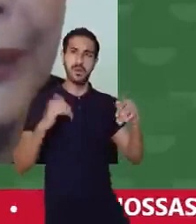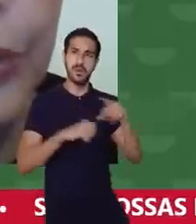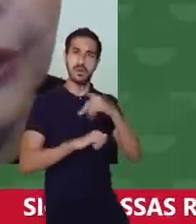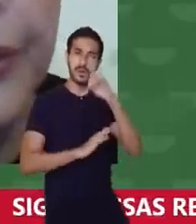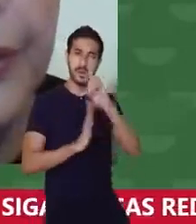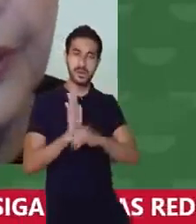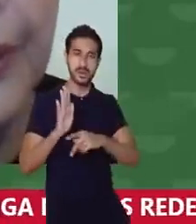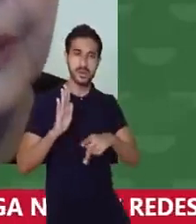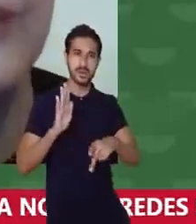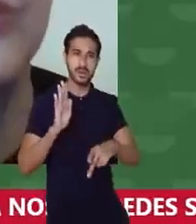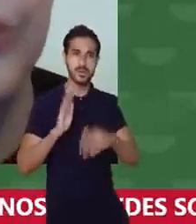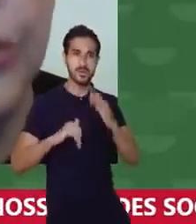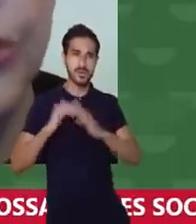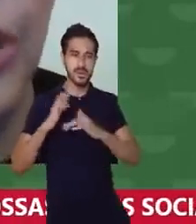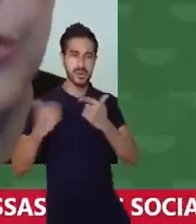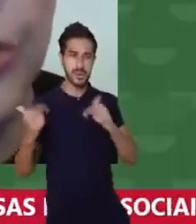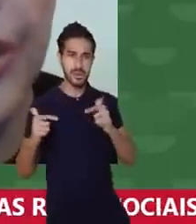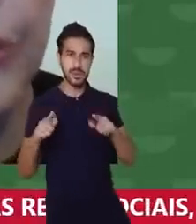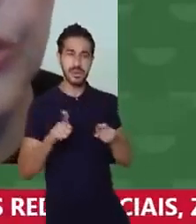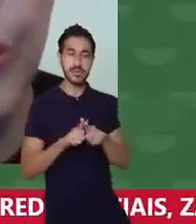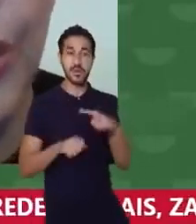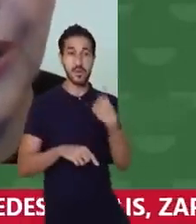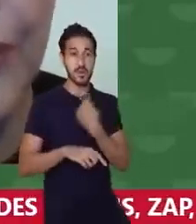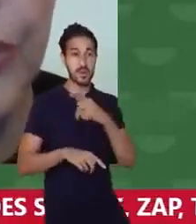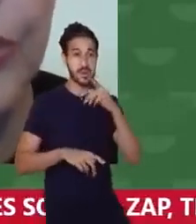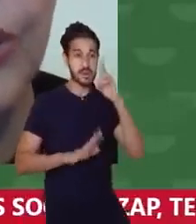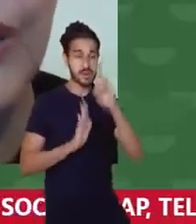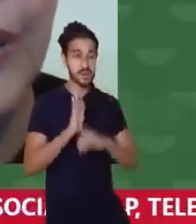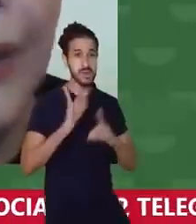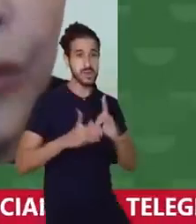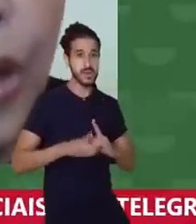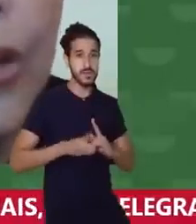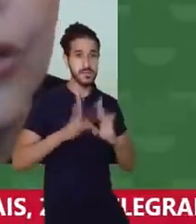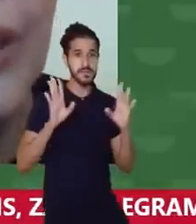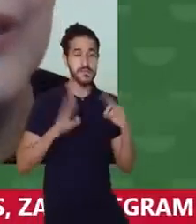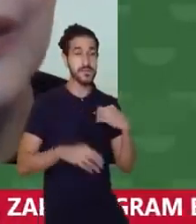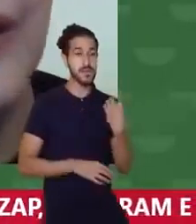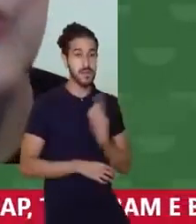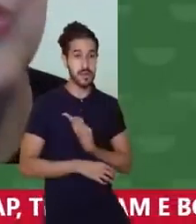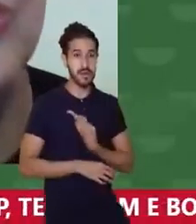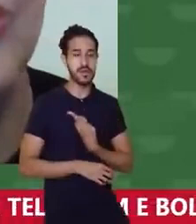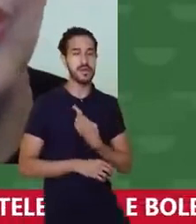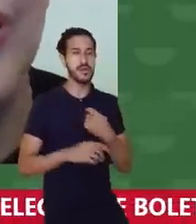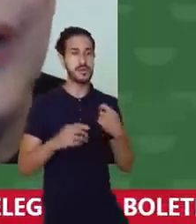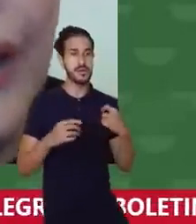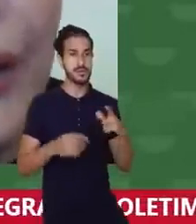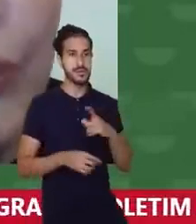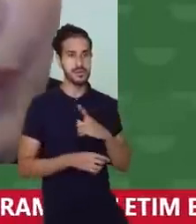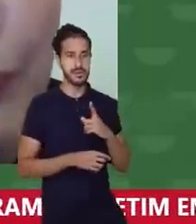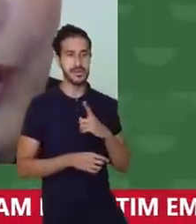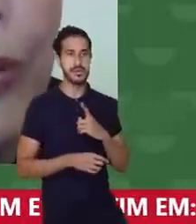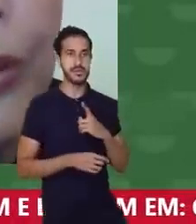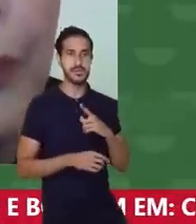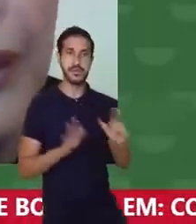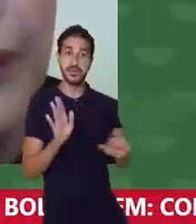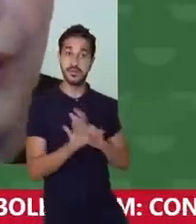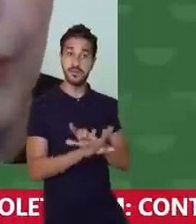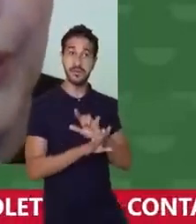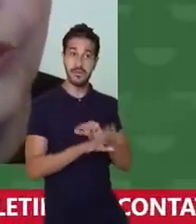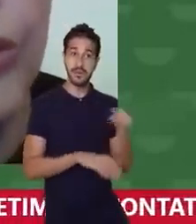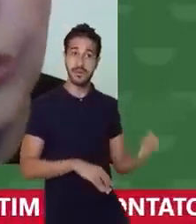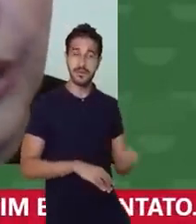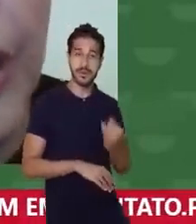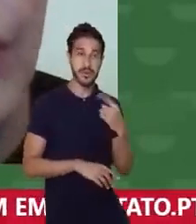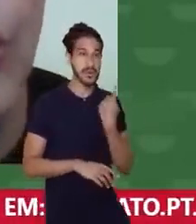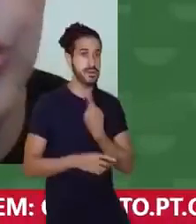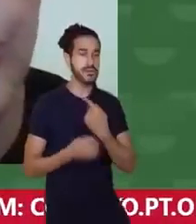dos trabalhadores e os nossos direitos democráticos, nós temos um papel